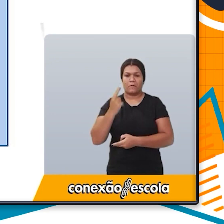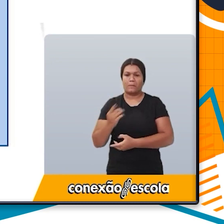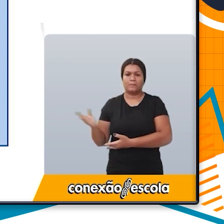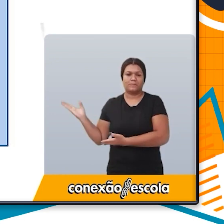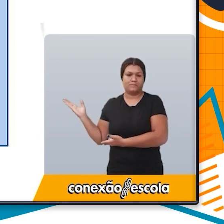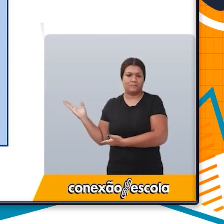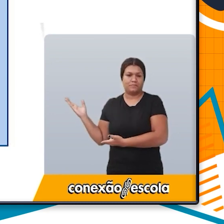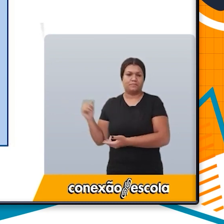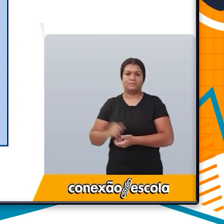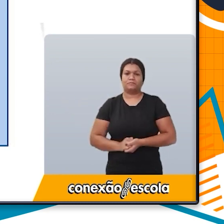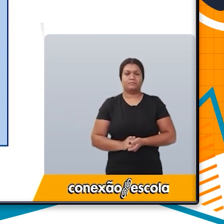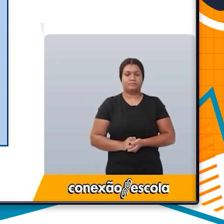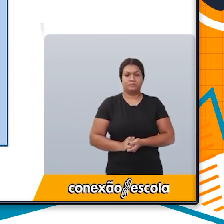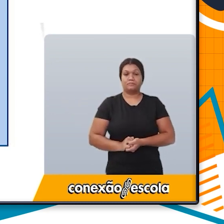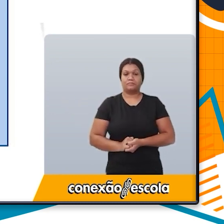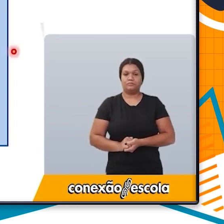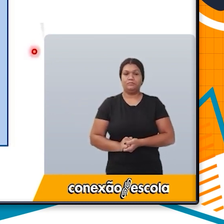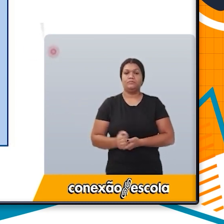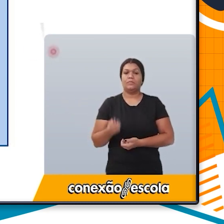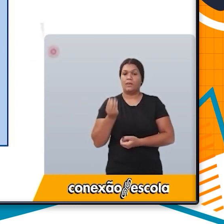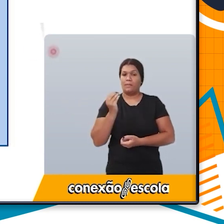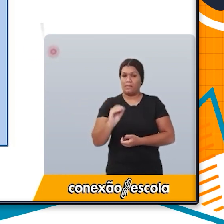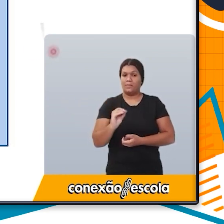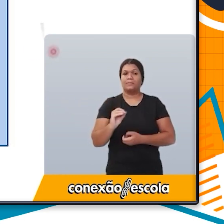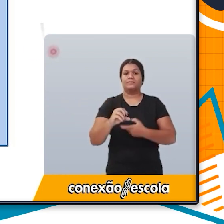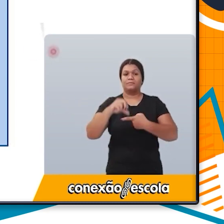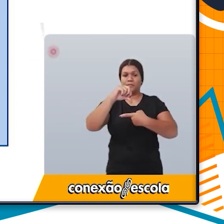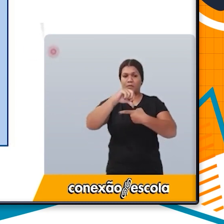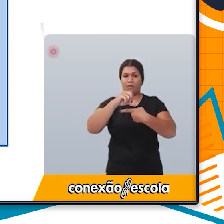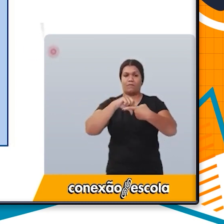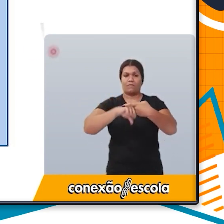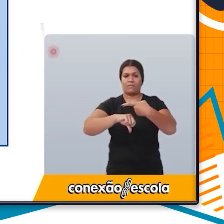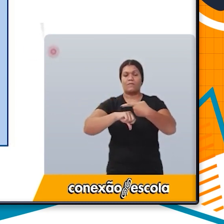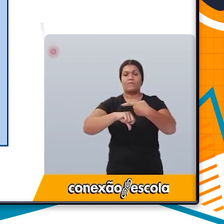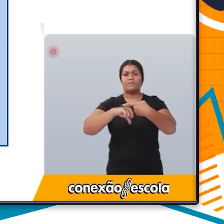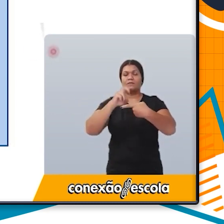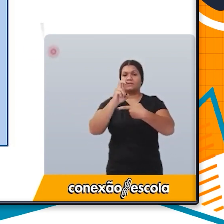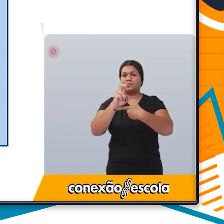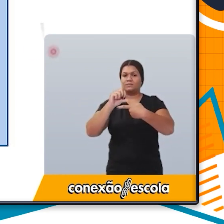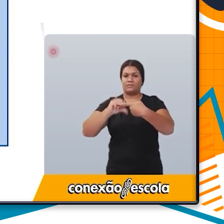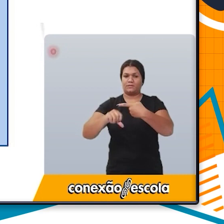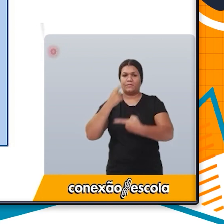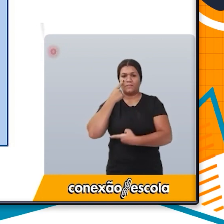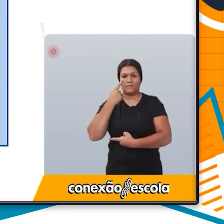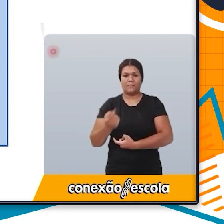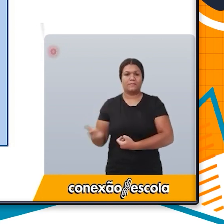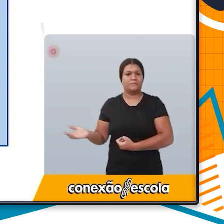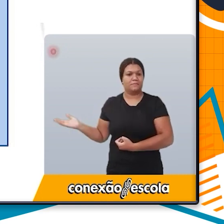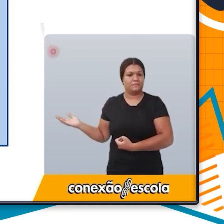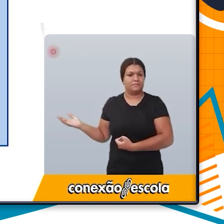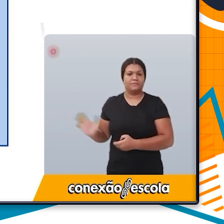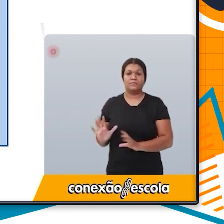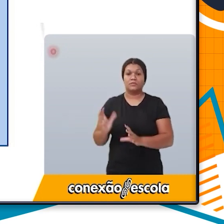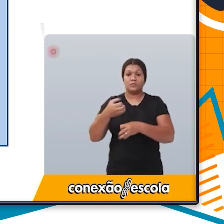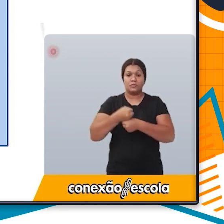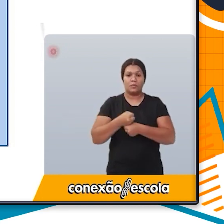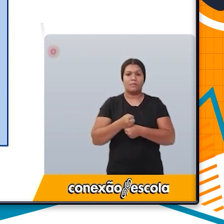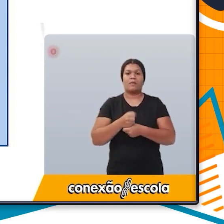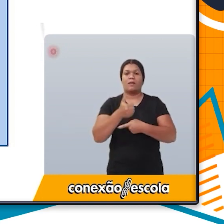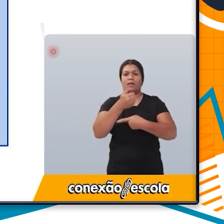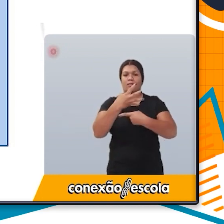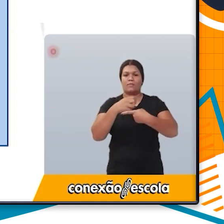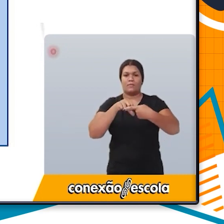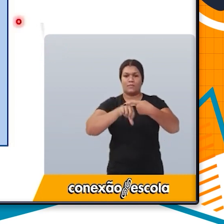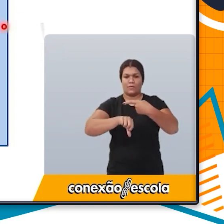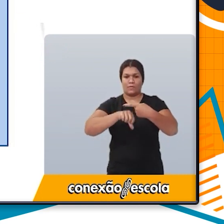Basta adicionar os numeradores e repetir o denominador. Então, a fração seria 14